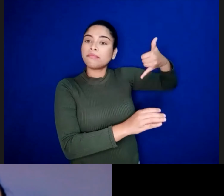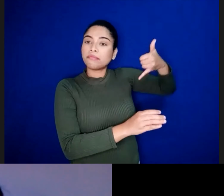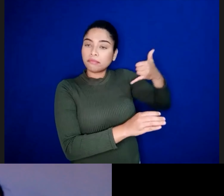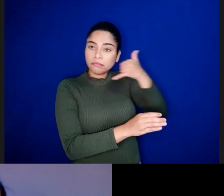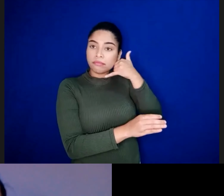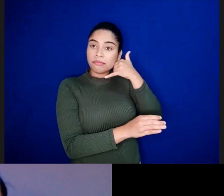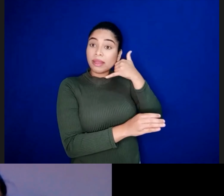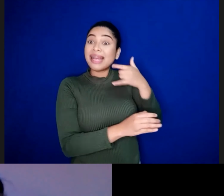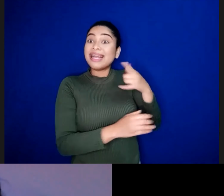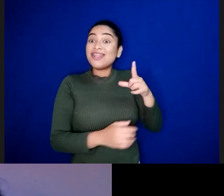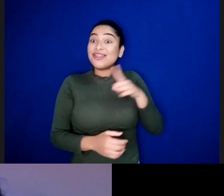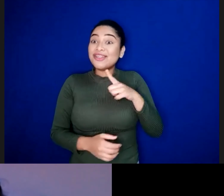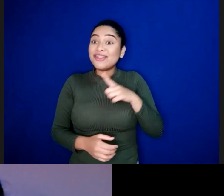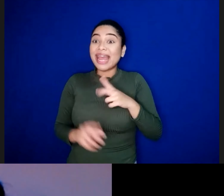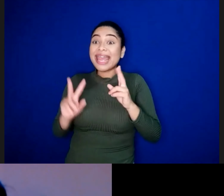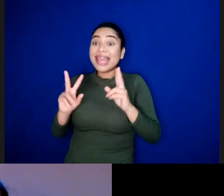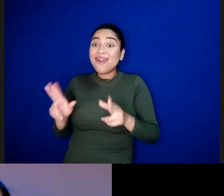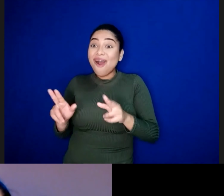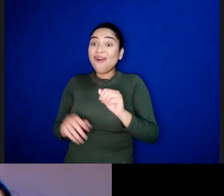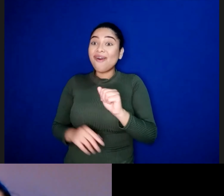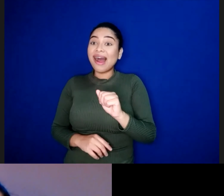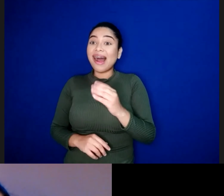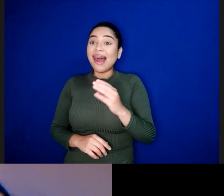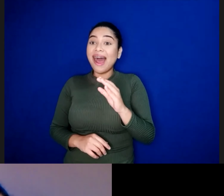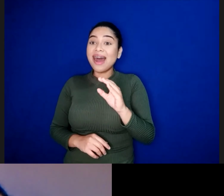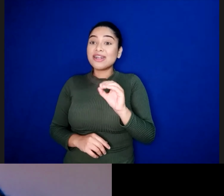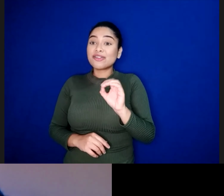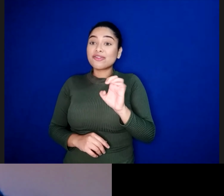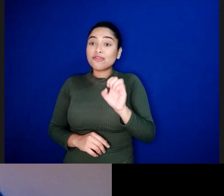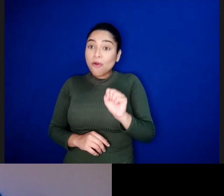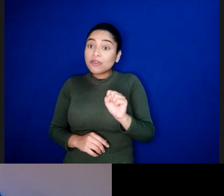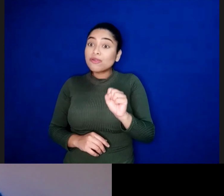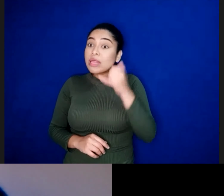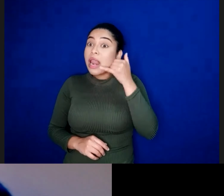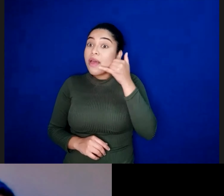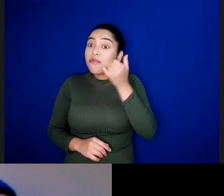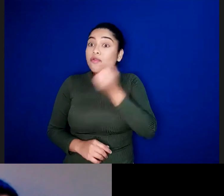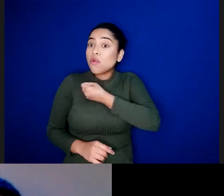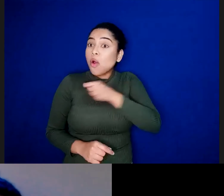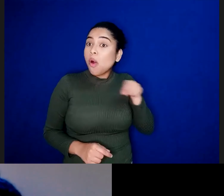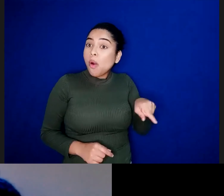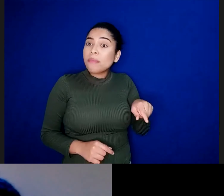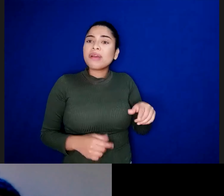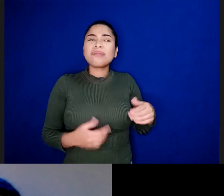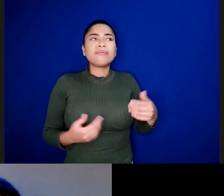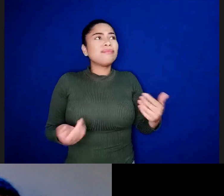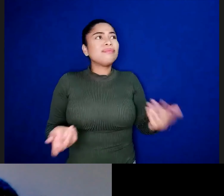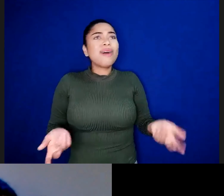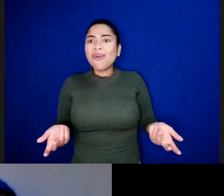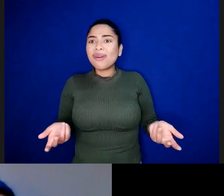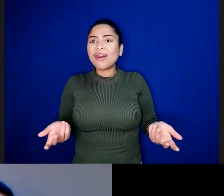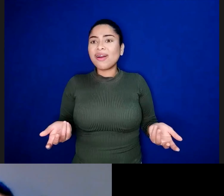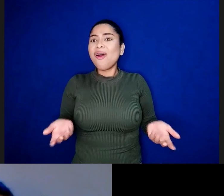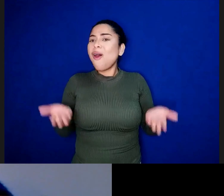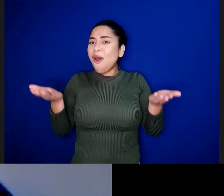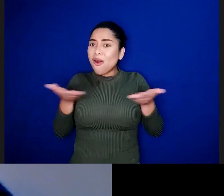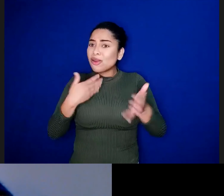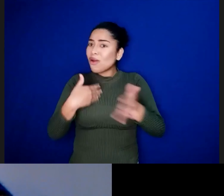ações exatamente Então hoje cada qualquer pessoa Teoricamente poderia ter um tem o telefone no bolso